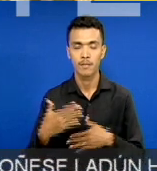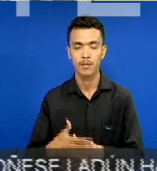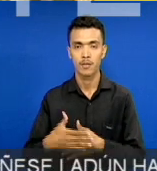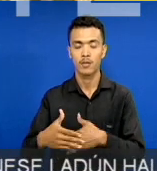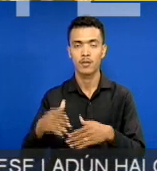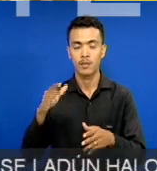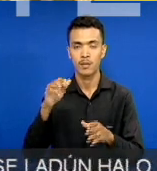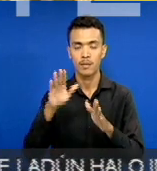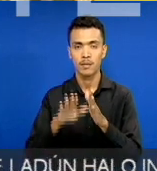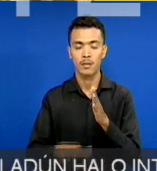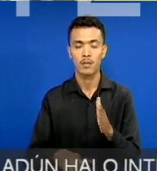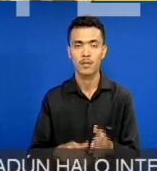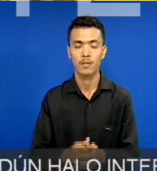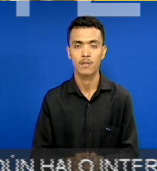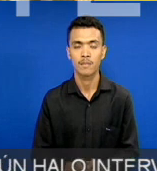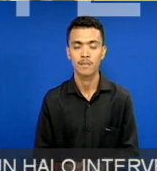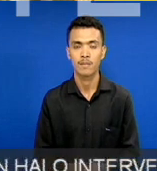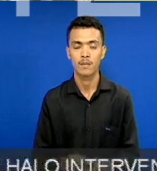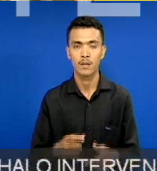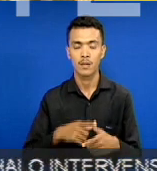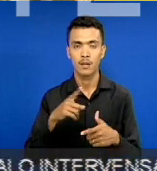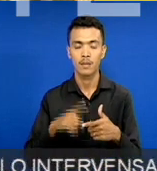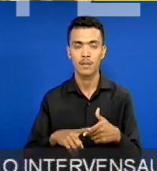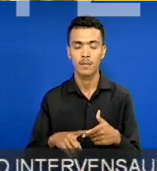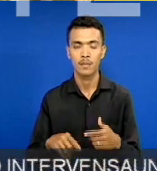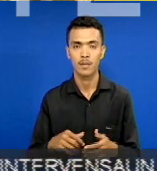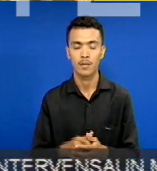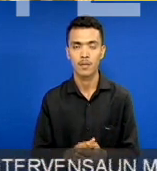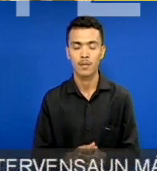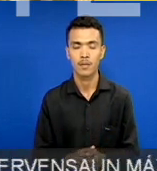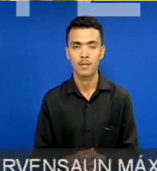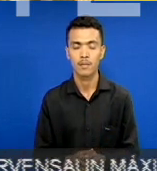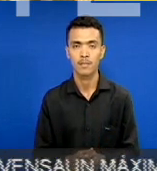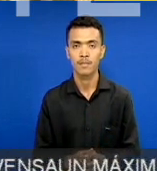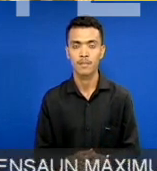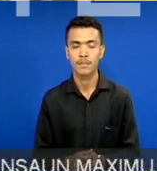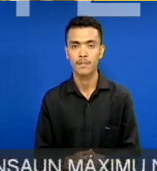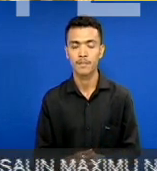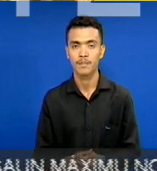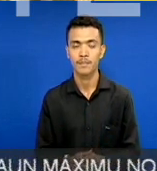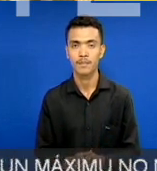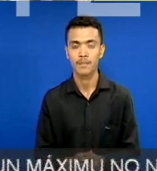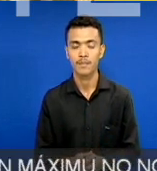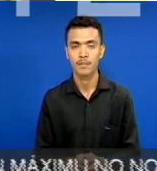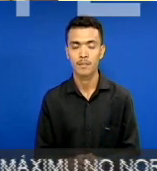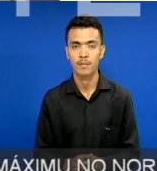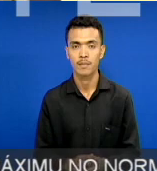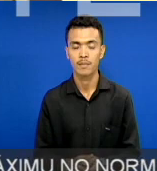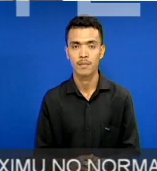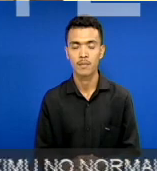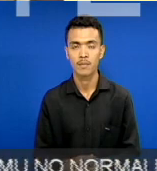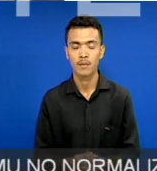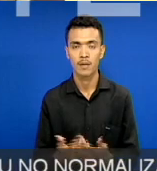i ke sta un de selu ne bem agora iya lor bar ne ra glendi de rua reclama né questão técnica romana vá